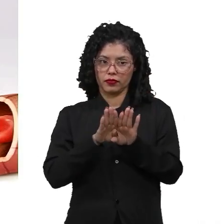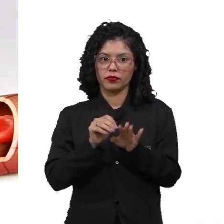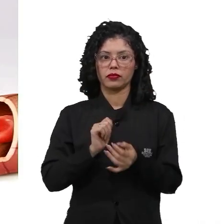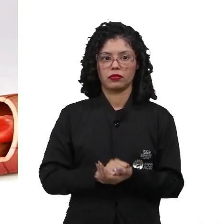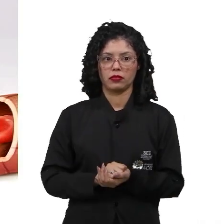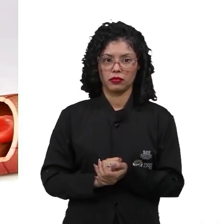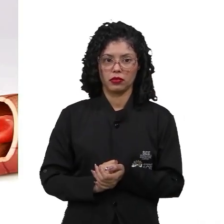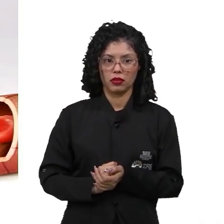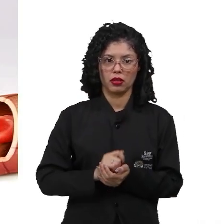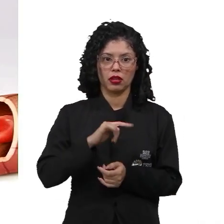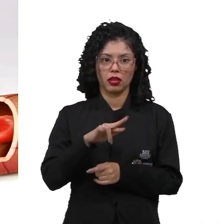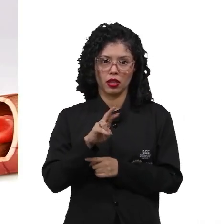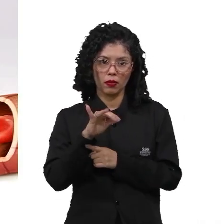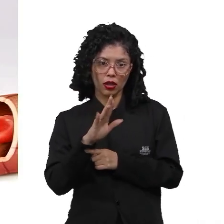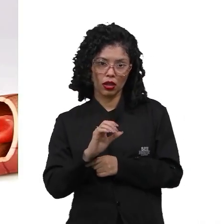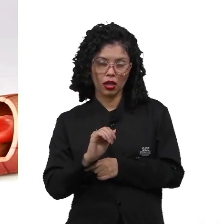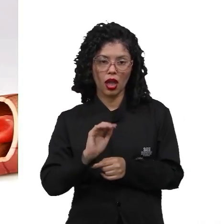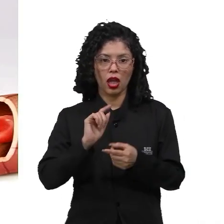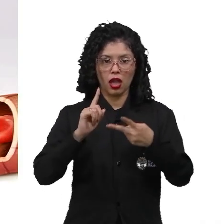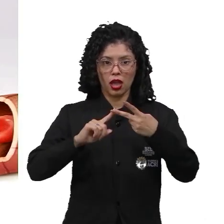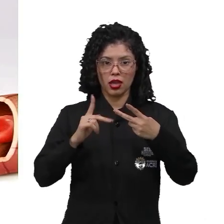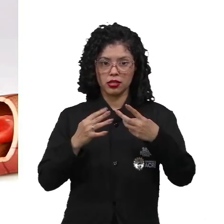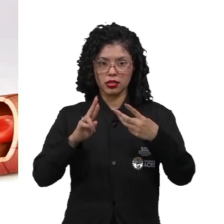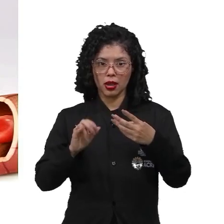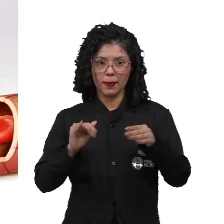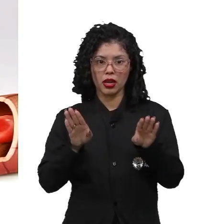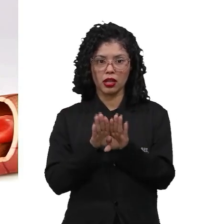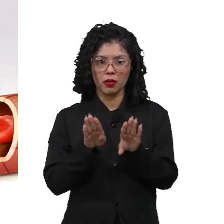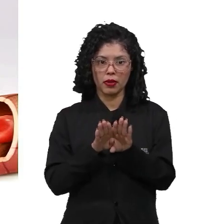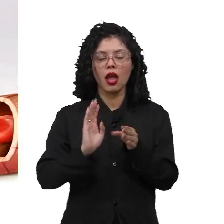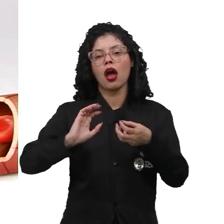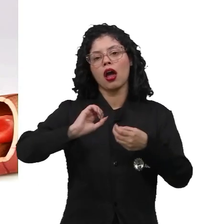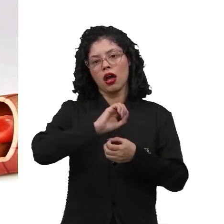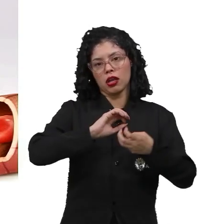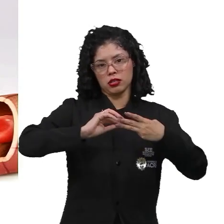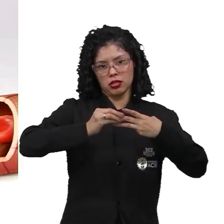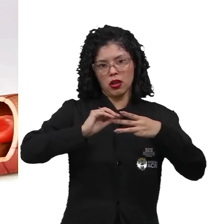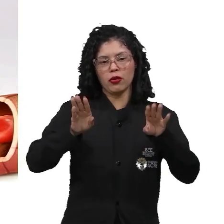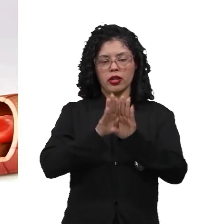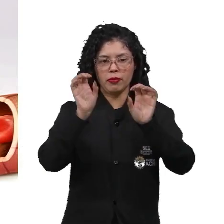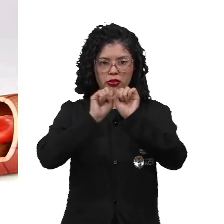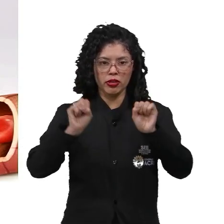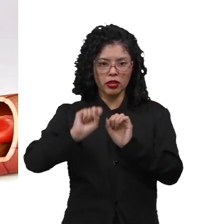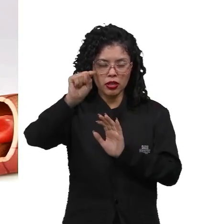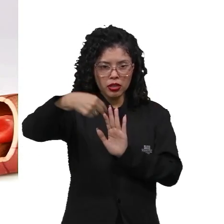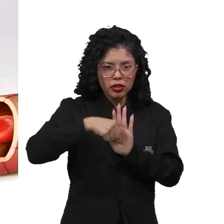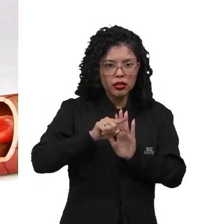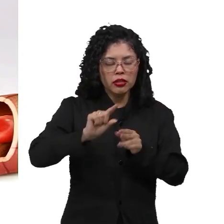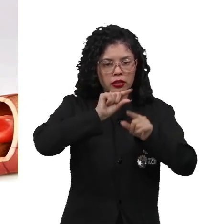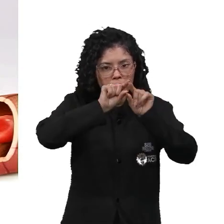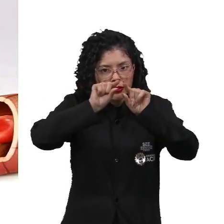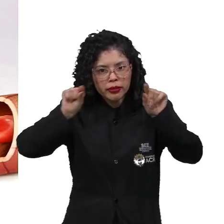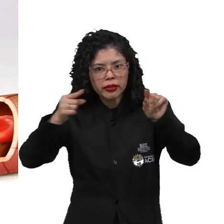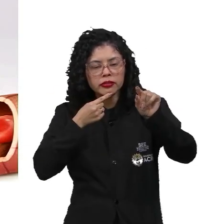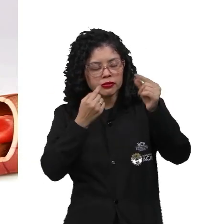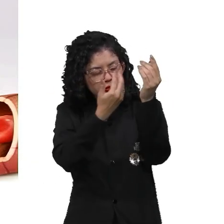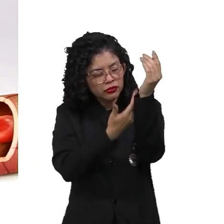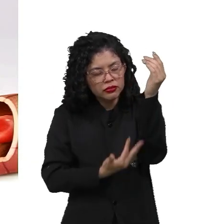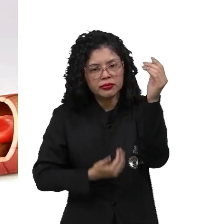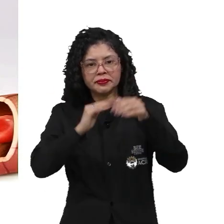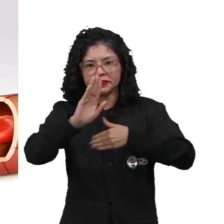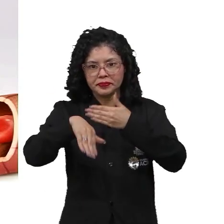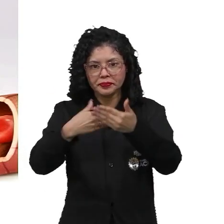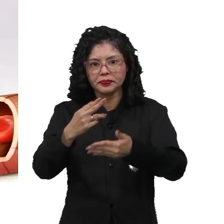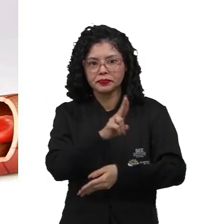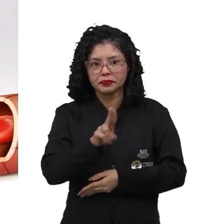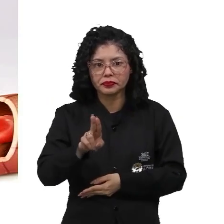as quimiocinas, né, as histaminas e as células ali do sistema imune que estão na corrente sanguínea, elas vão passar por um processo